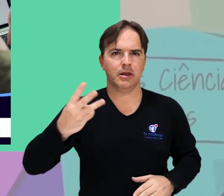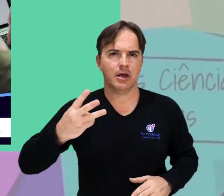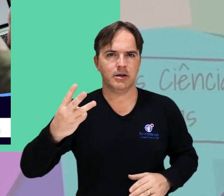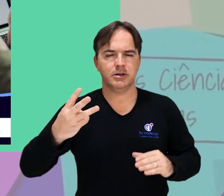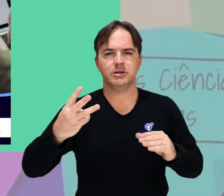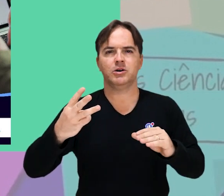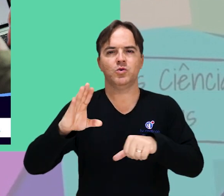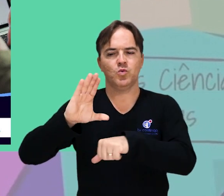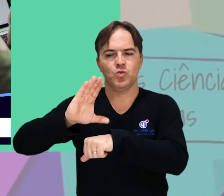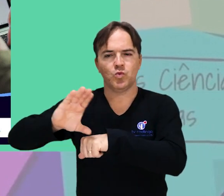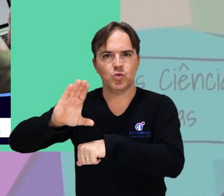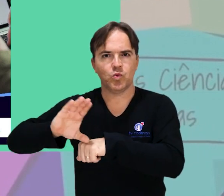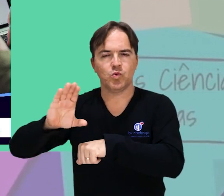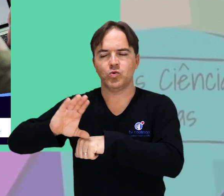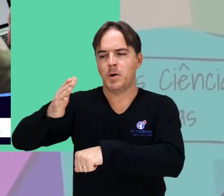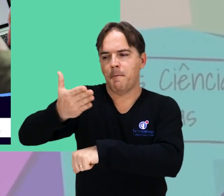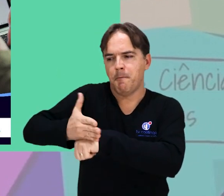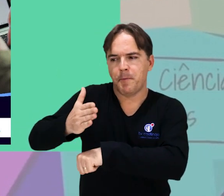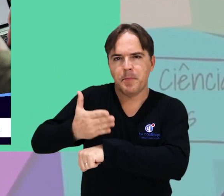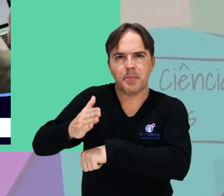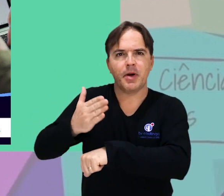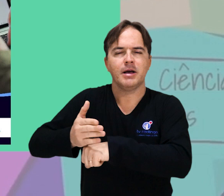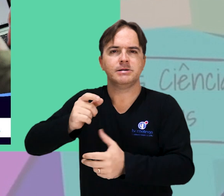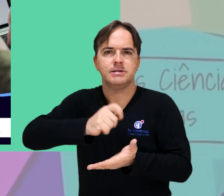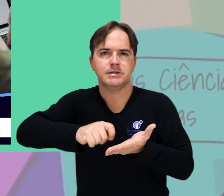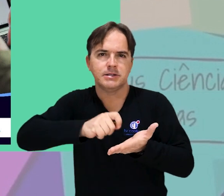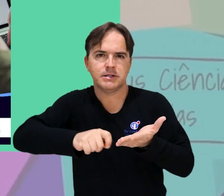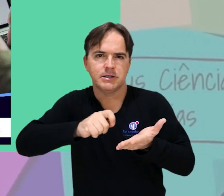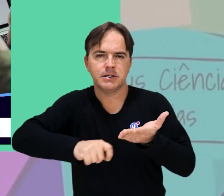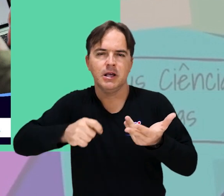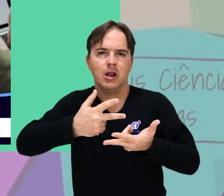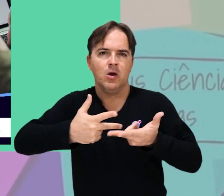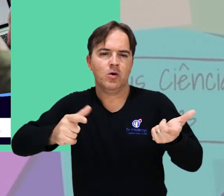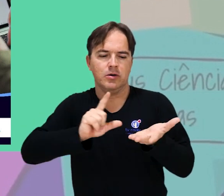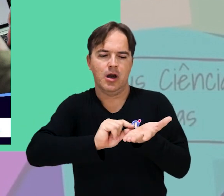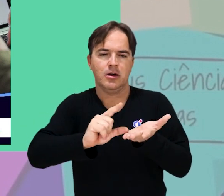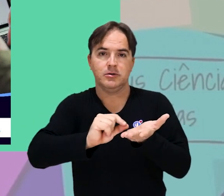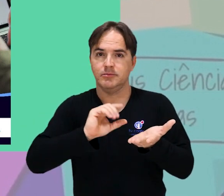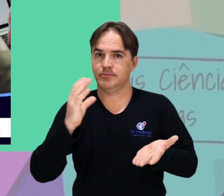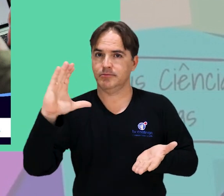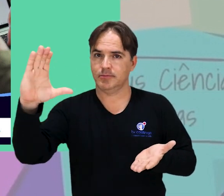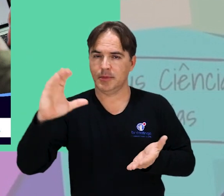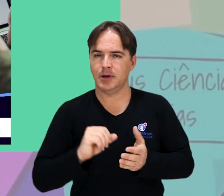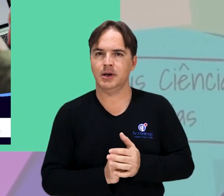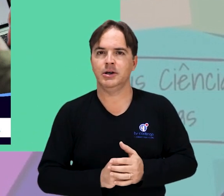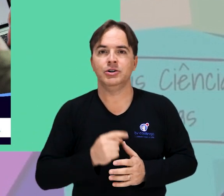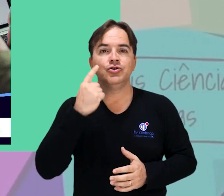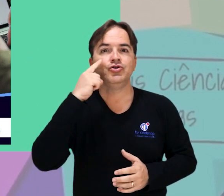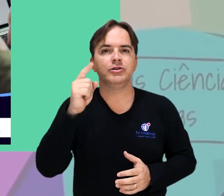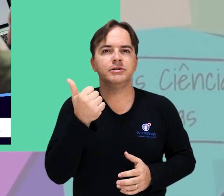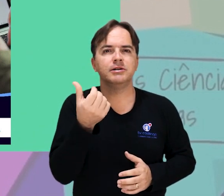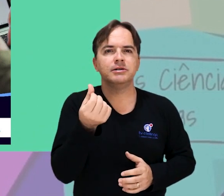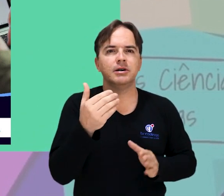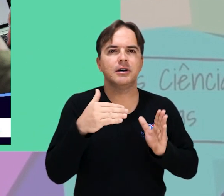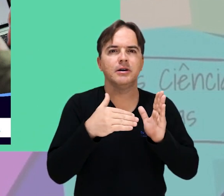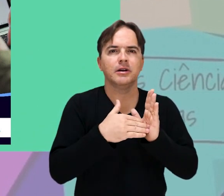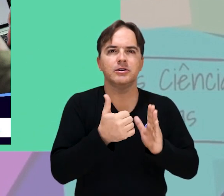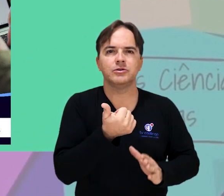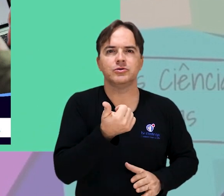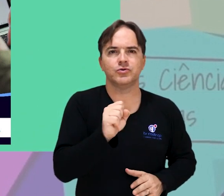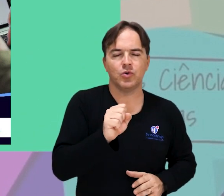prático de escrita científica as atividades acontecem de 16 a 18 de outubro